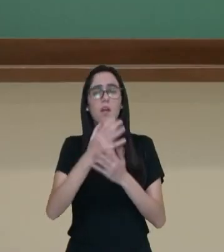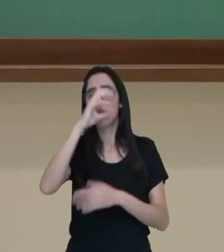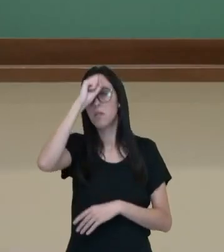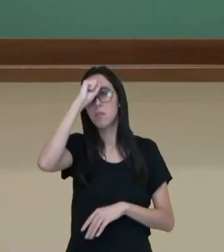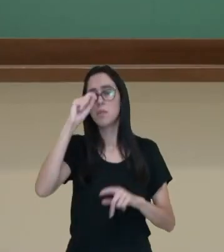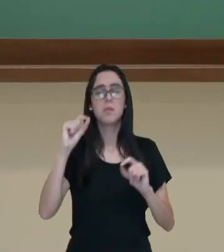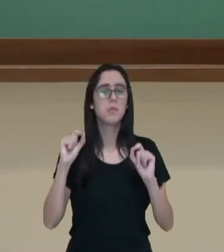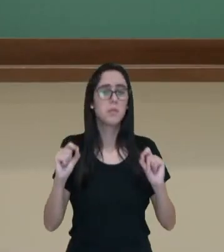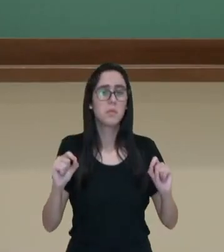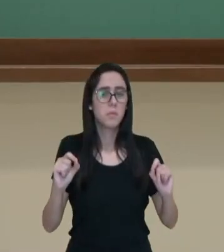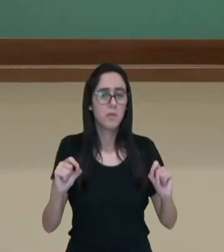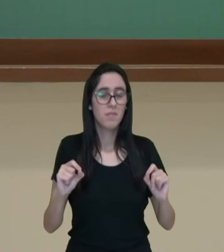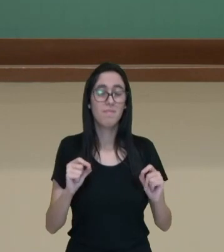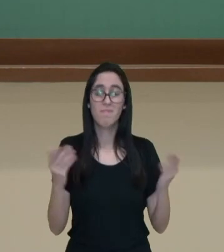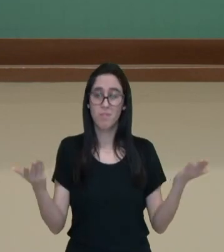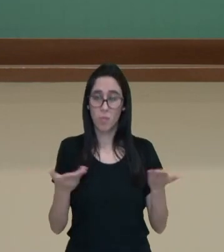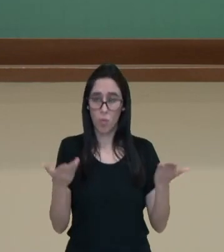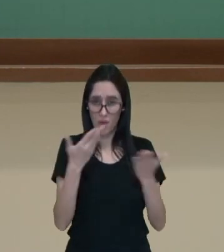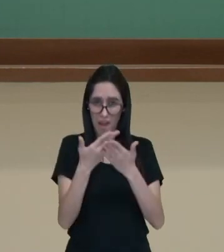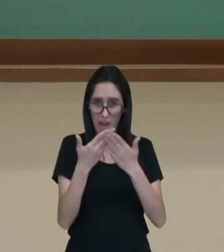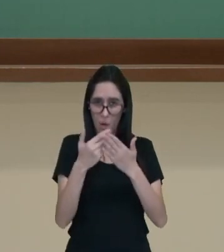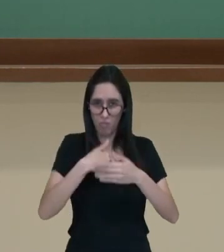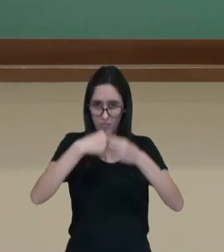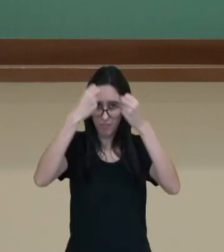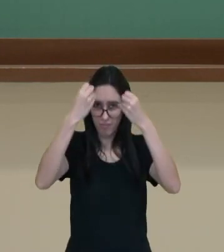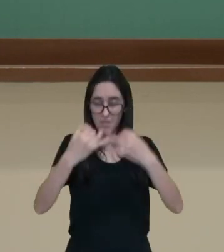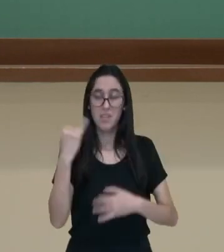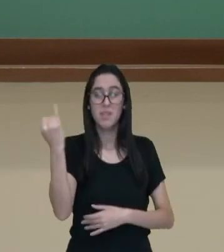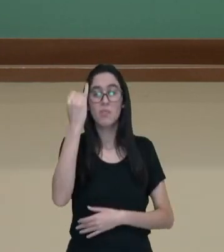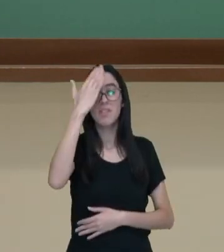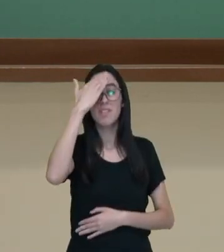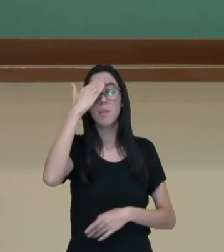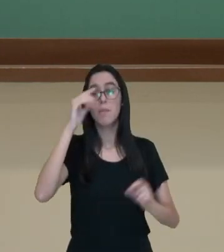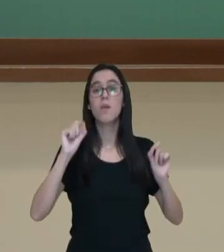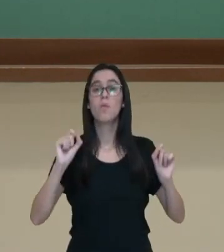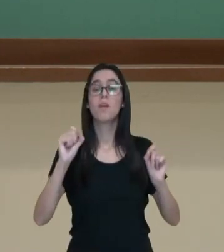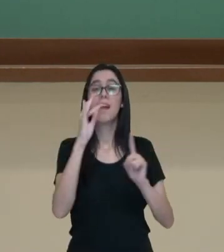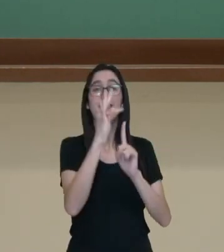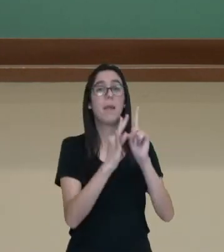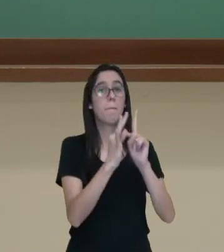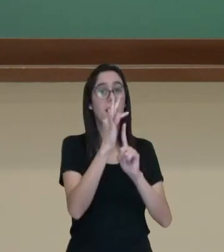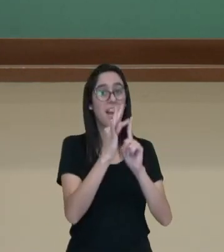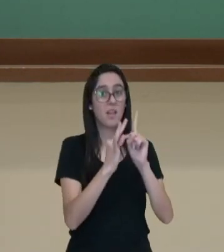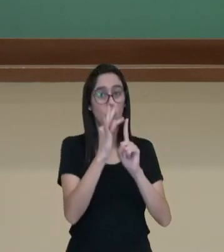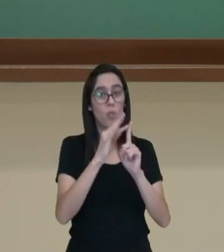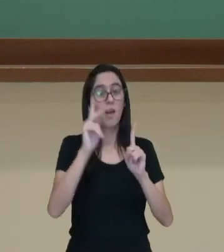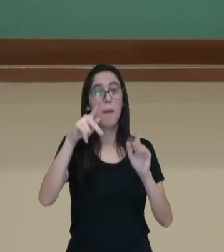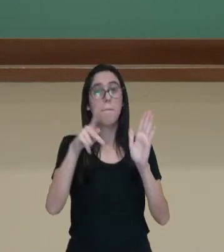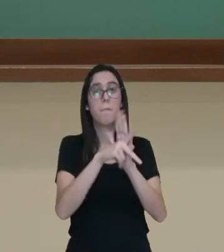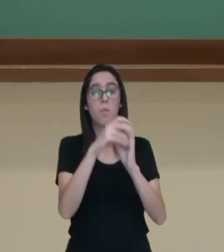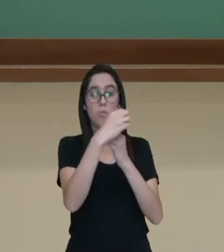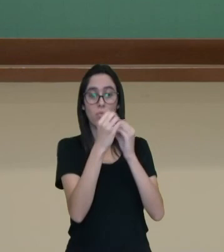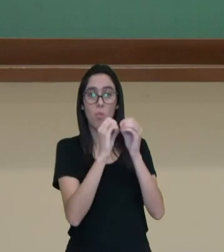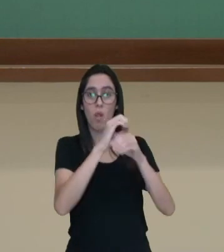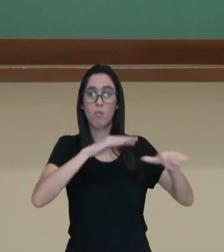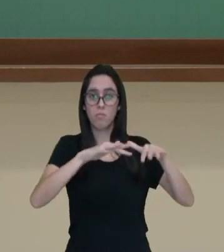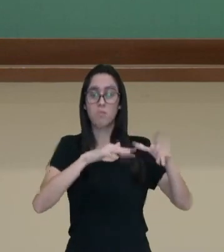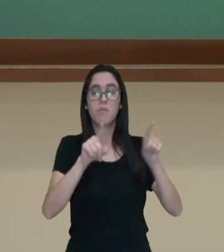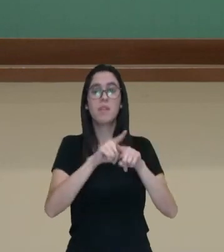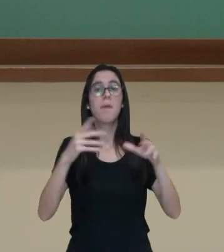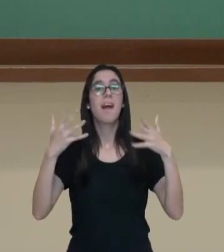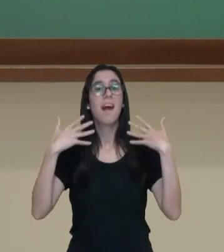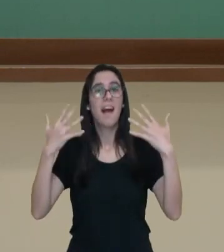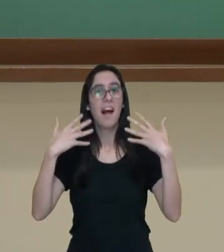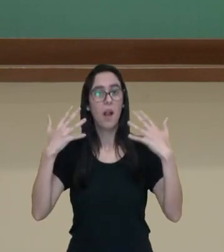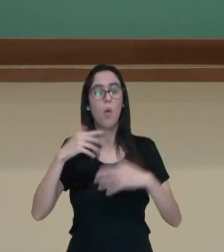hoje? Pessoal, o que importa dessa aula? Saber o que é temperatura, tá? É uma medida da agitação das moléculas, saber o que é calor. É uma energia